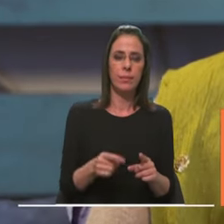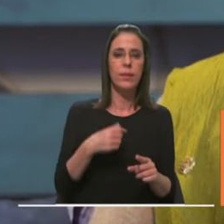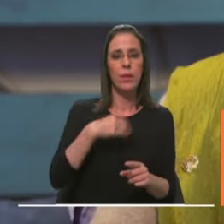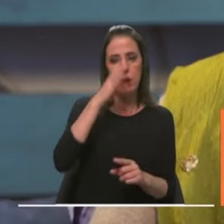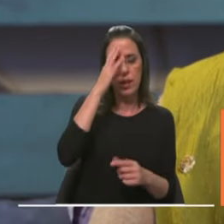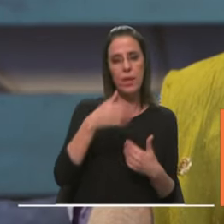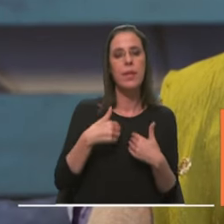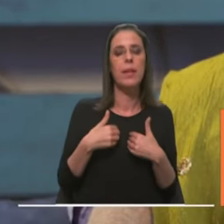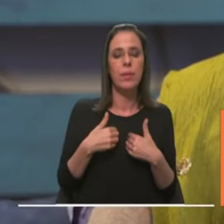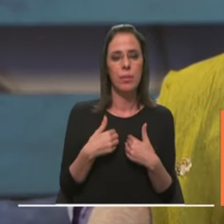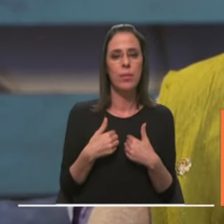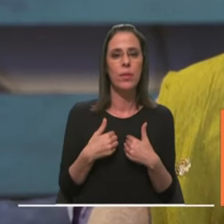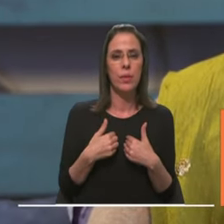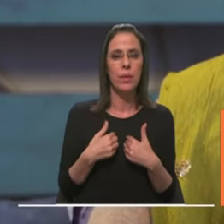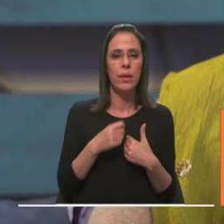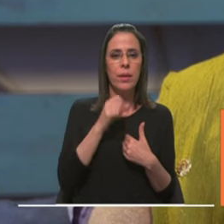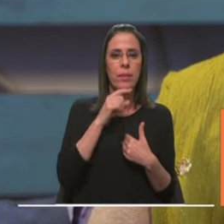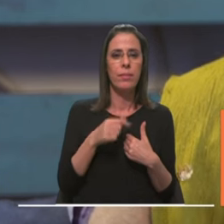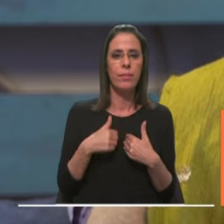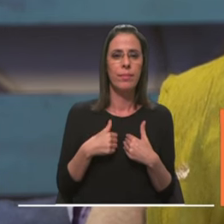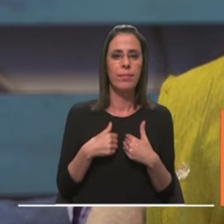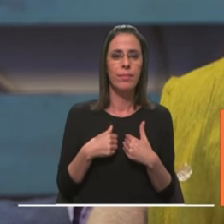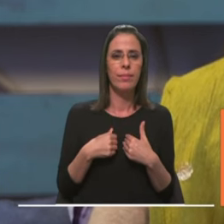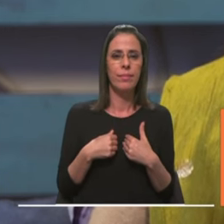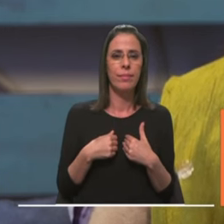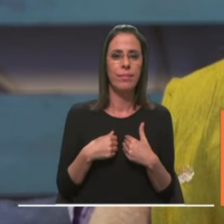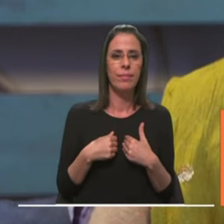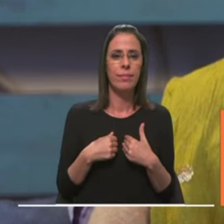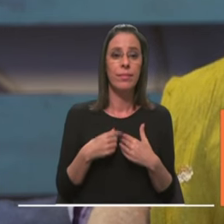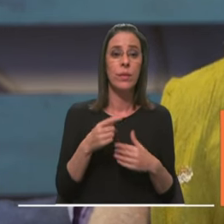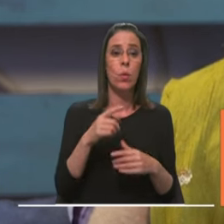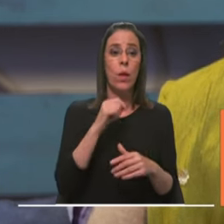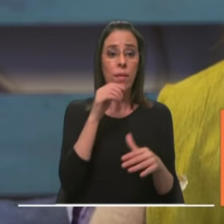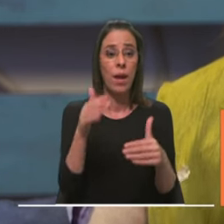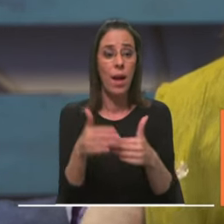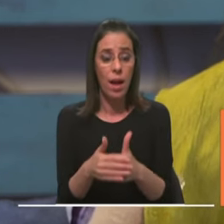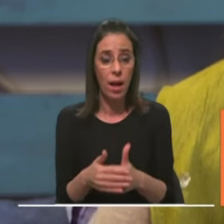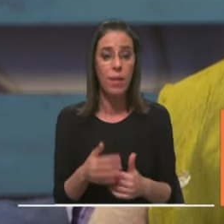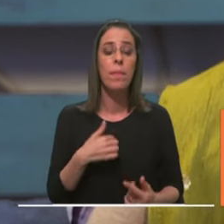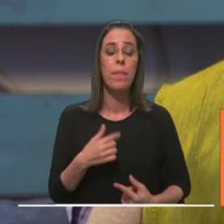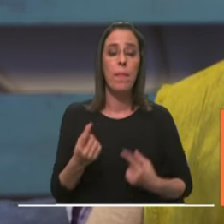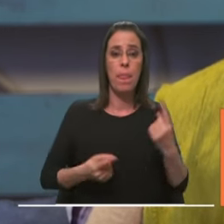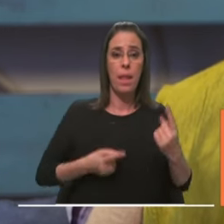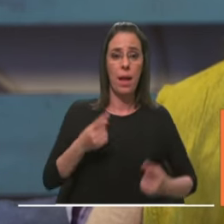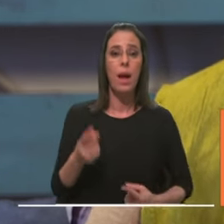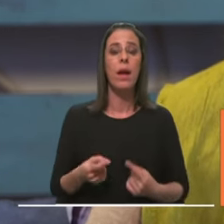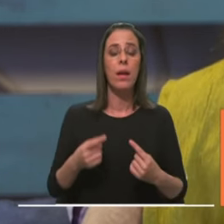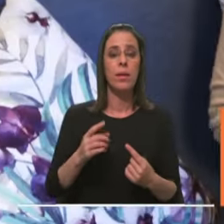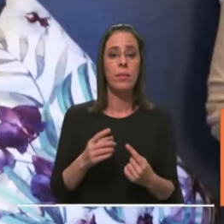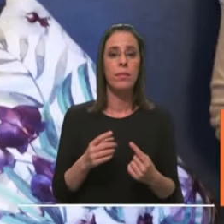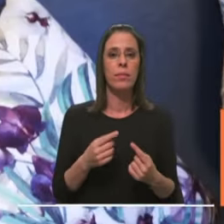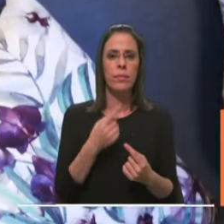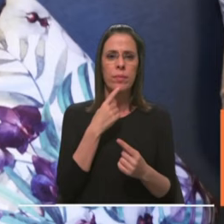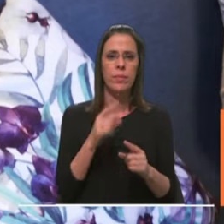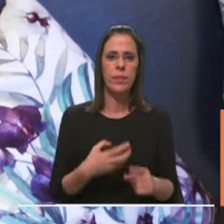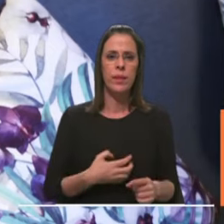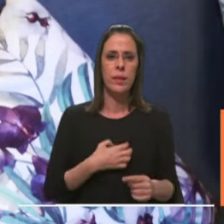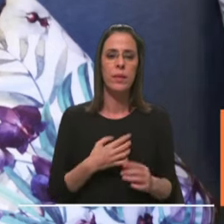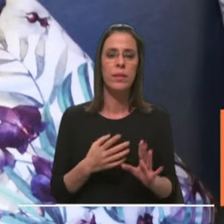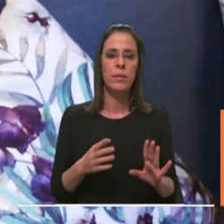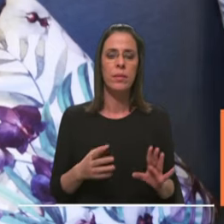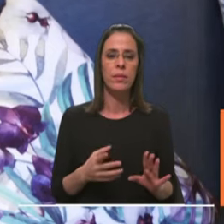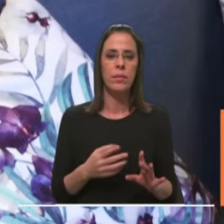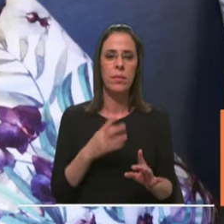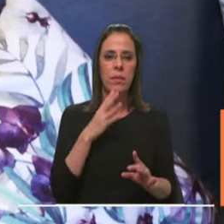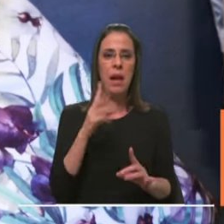sabemos eh podemos não na na altura de partir e e eu tive algumas situações dessas que perguntei então você sente ah s